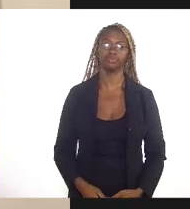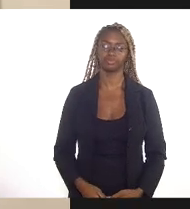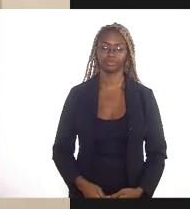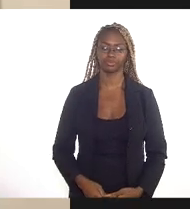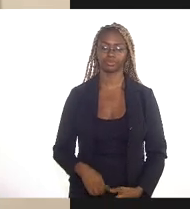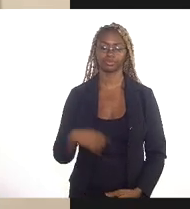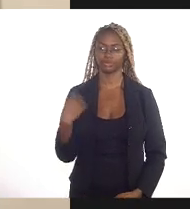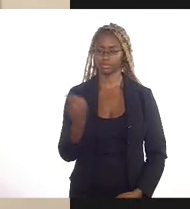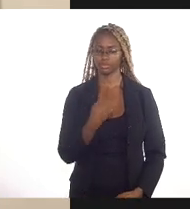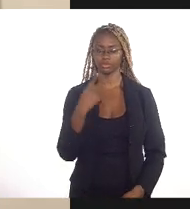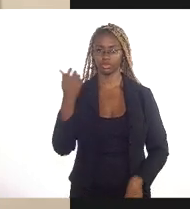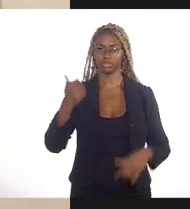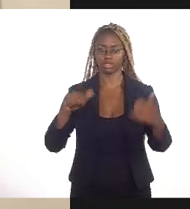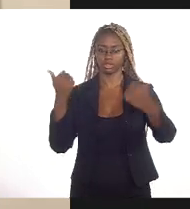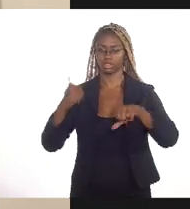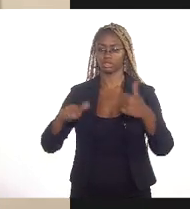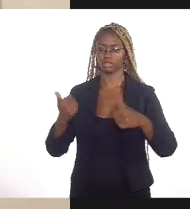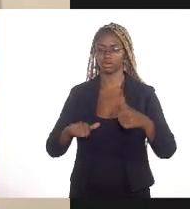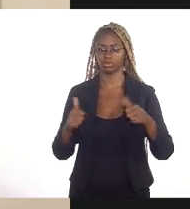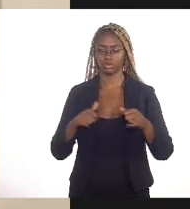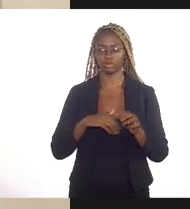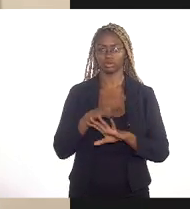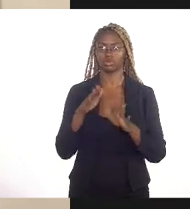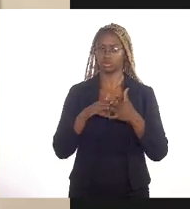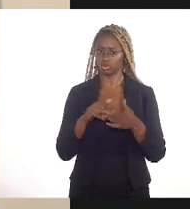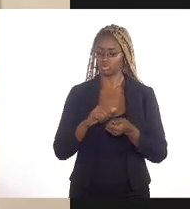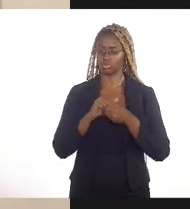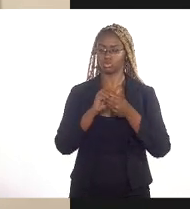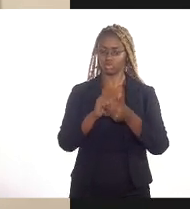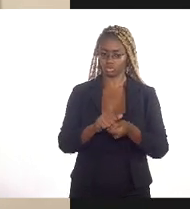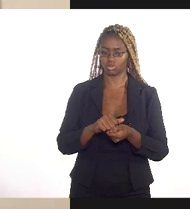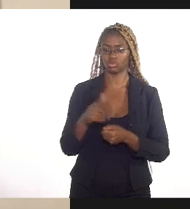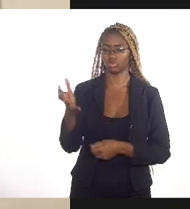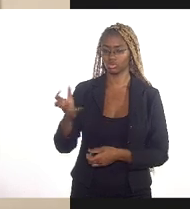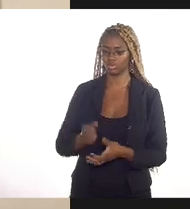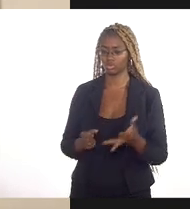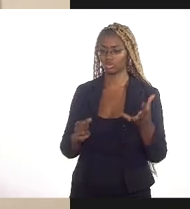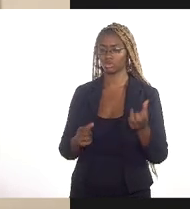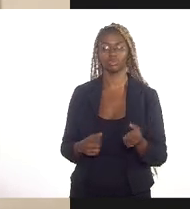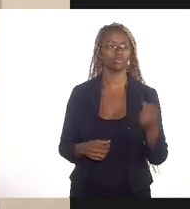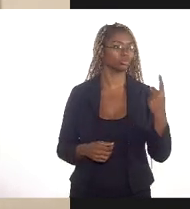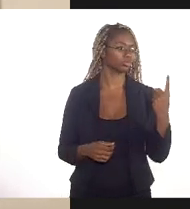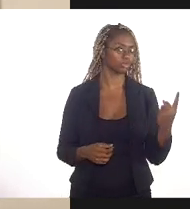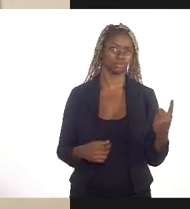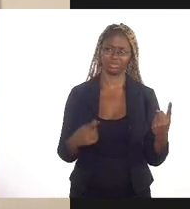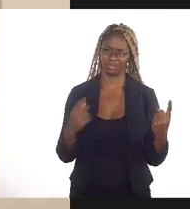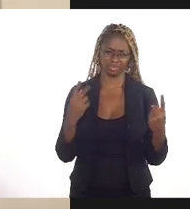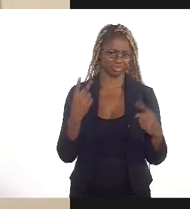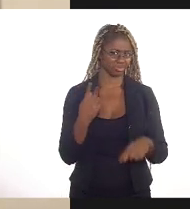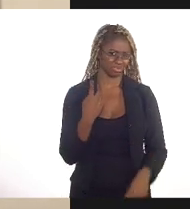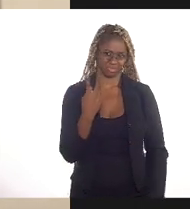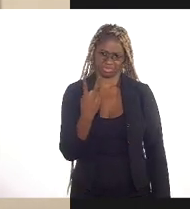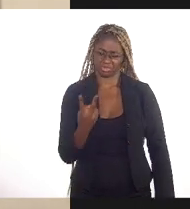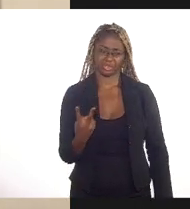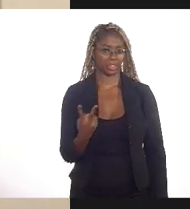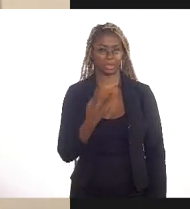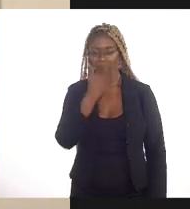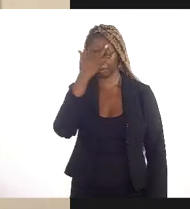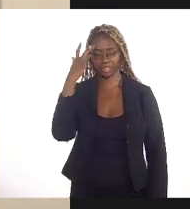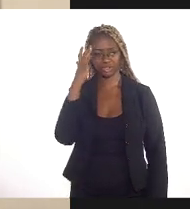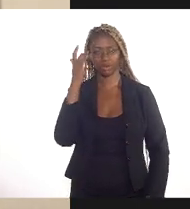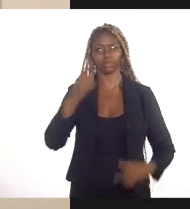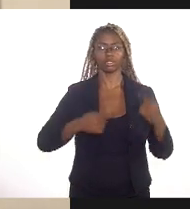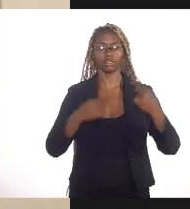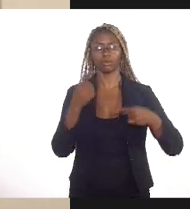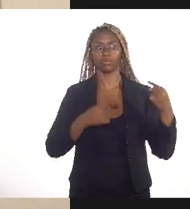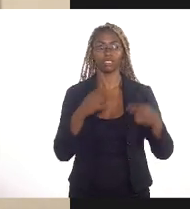Nós analisamos as emendas juntos, vamos receber um ou dois convidados que ela tem interesse de colocar para debater esse tema